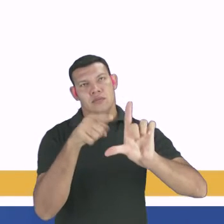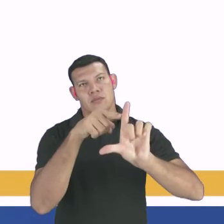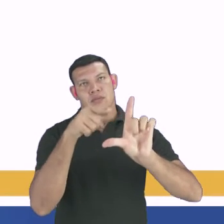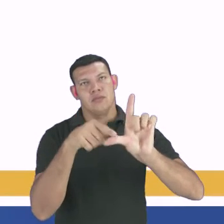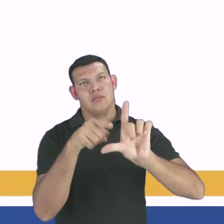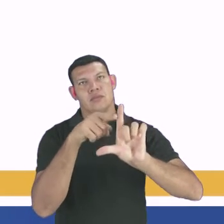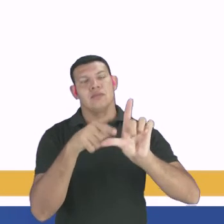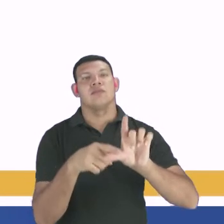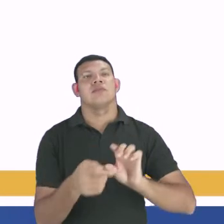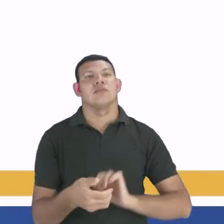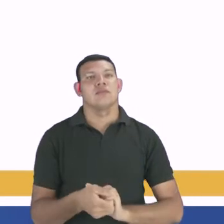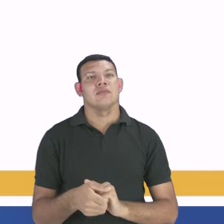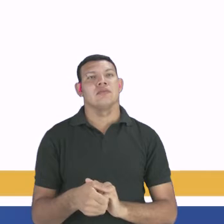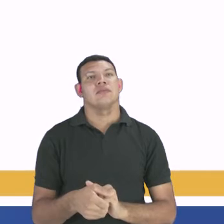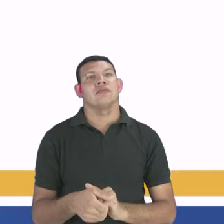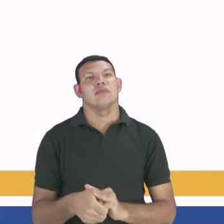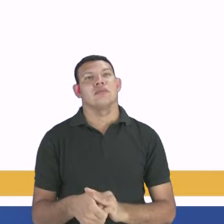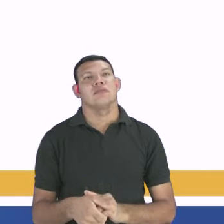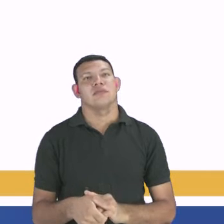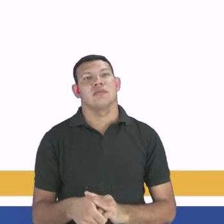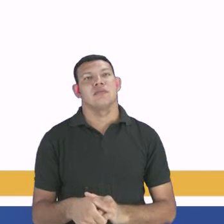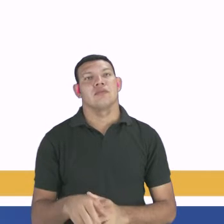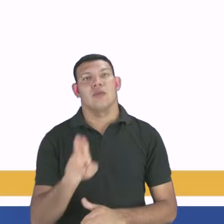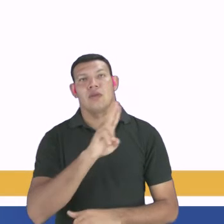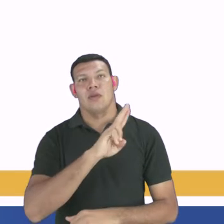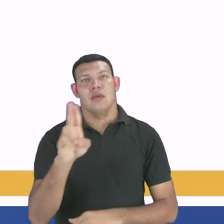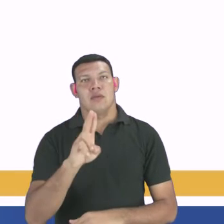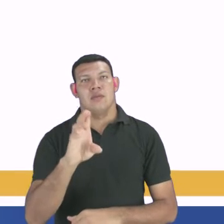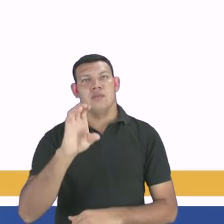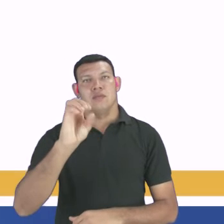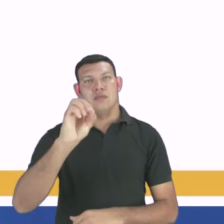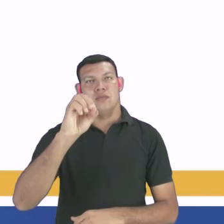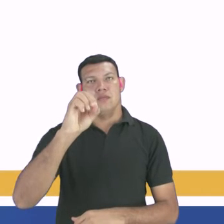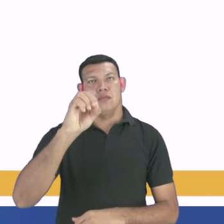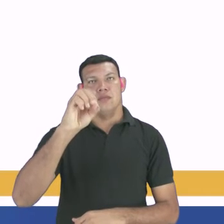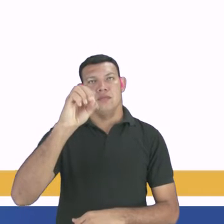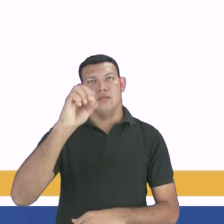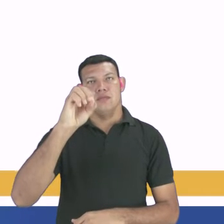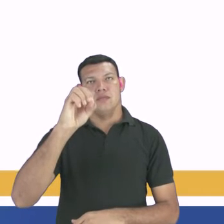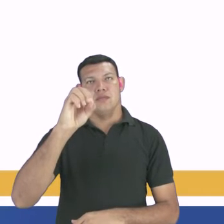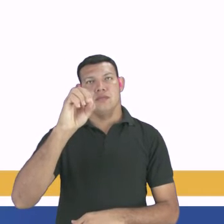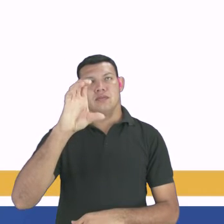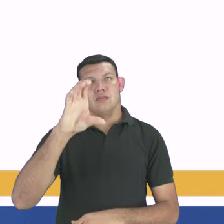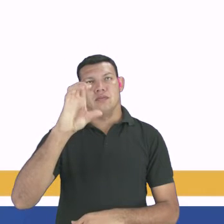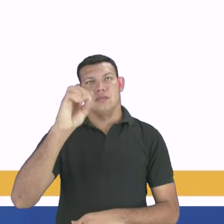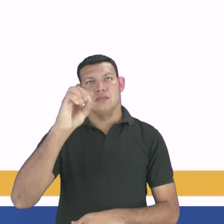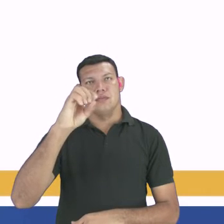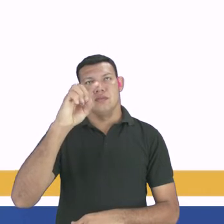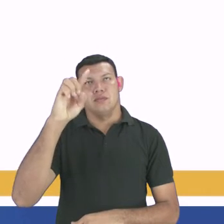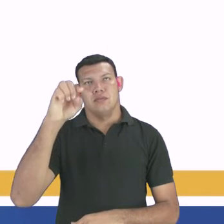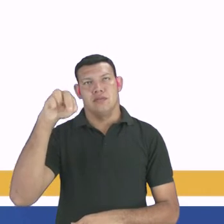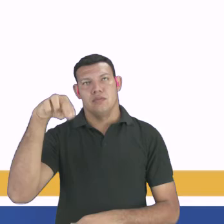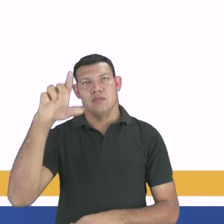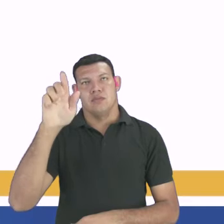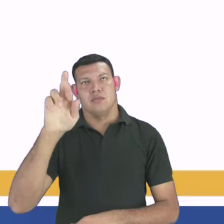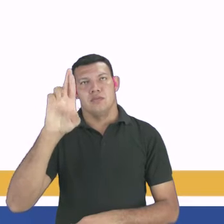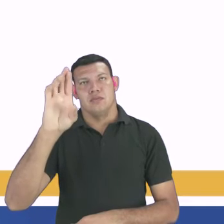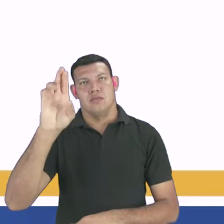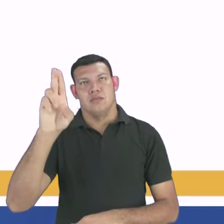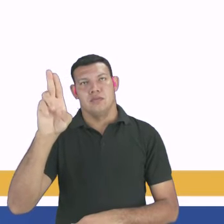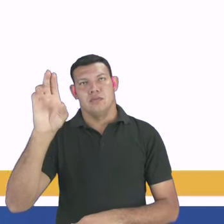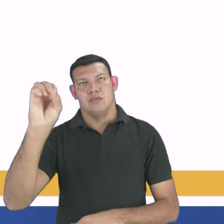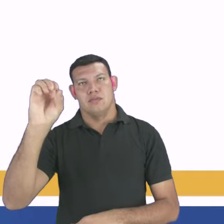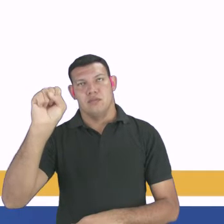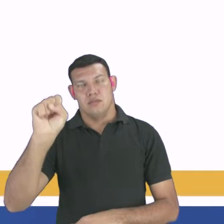sendo então eles são côngruos ou suplementares E aí baixo você analisar um pouquinho